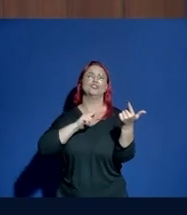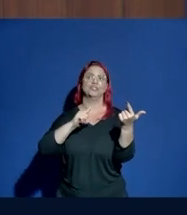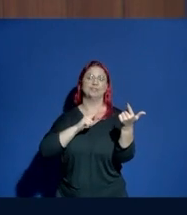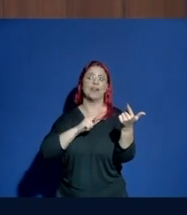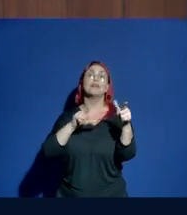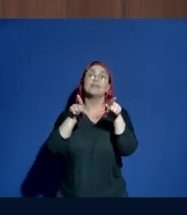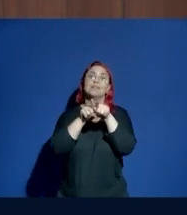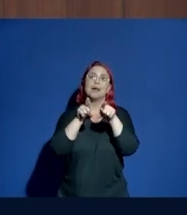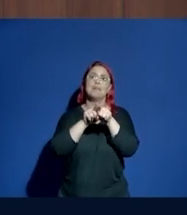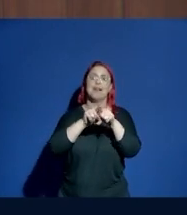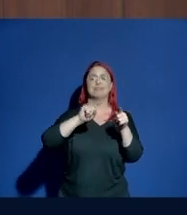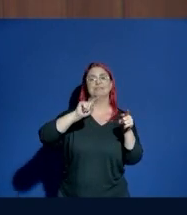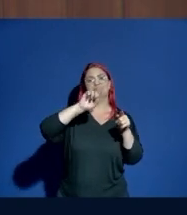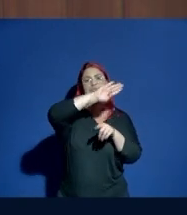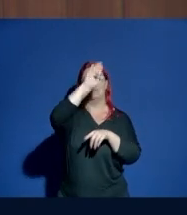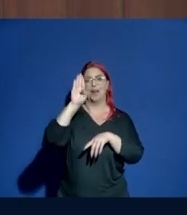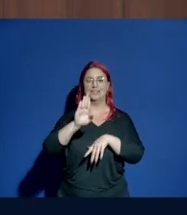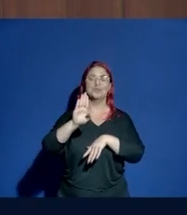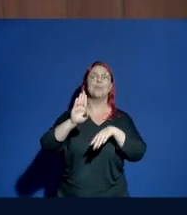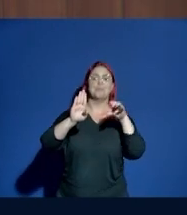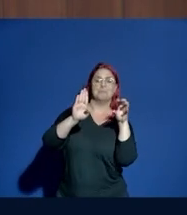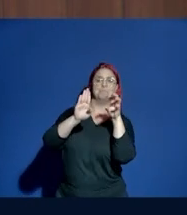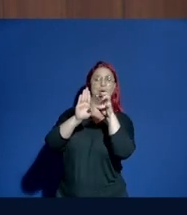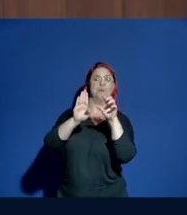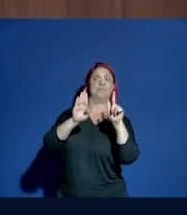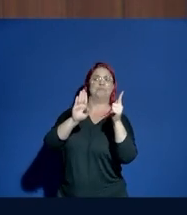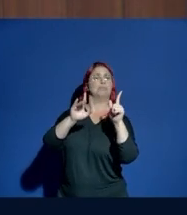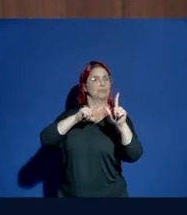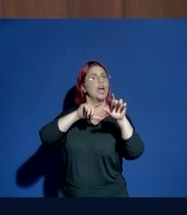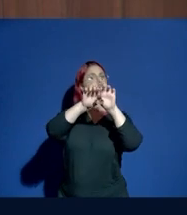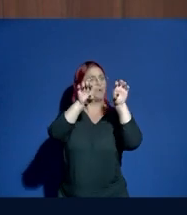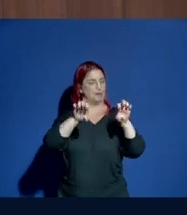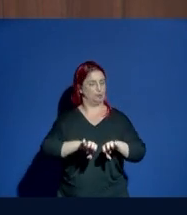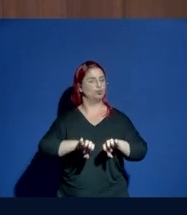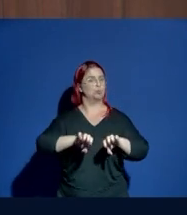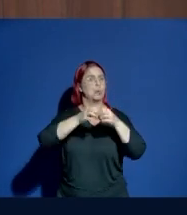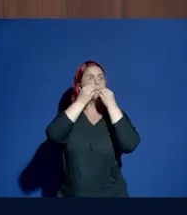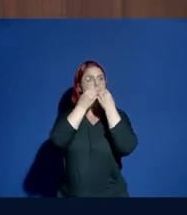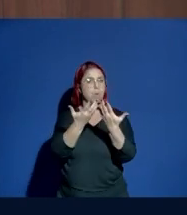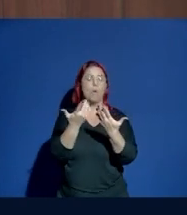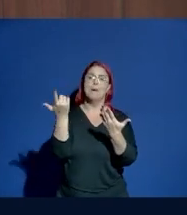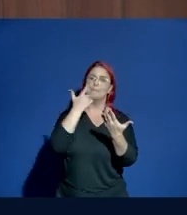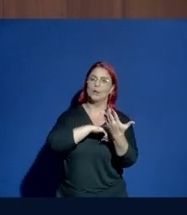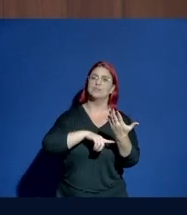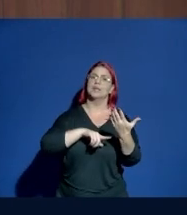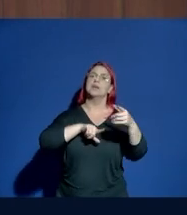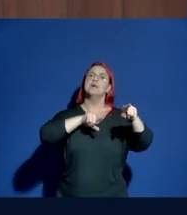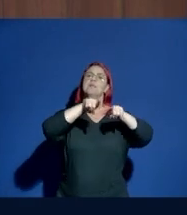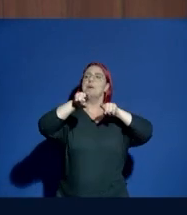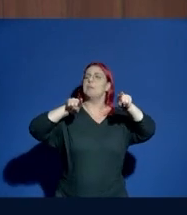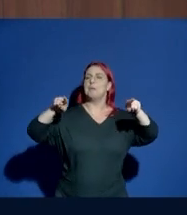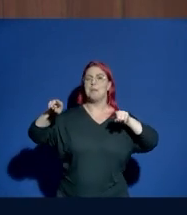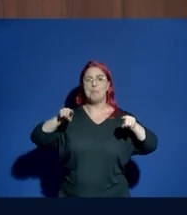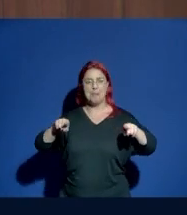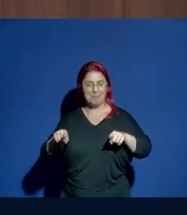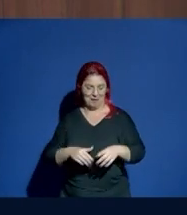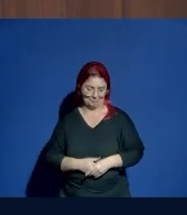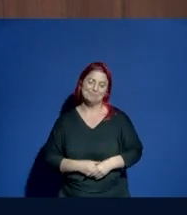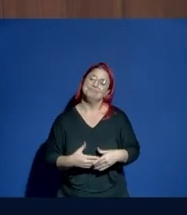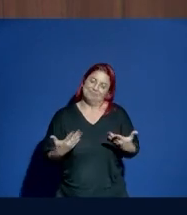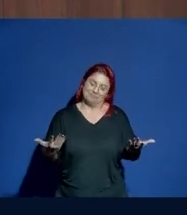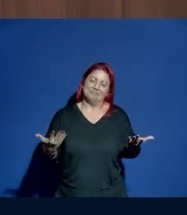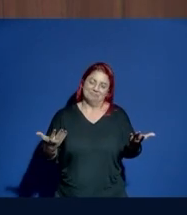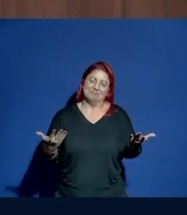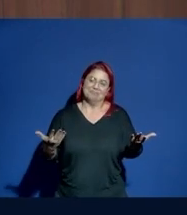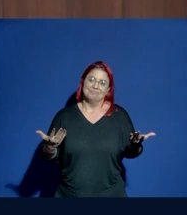geográfica nós temos hoje uma uma infraestrutura bem avançada para dar competitividade ao Nosso pessoal aqui que Sem